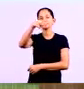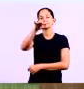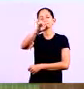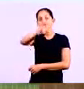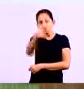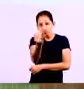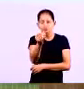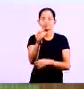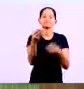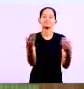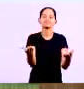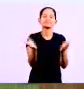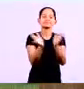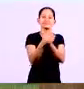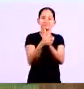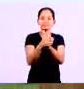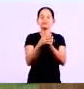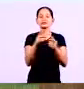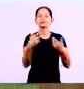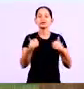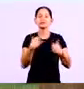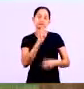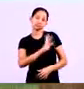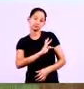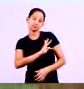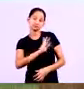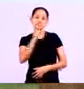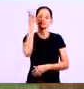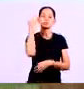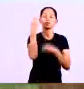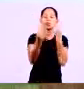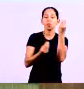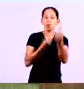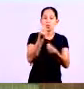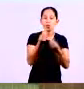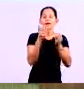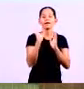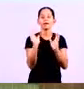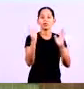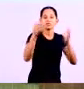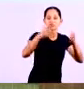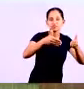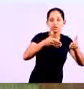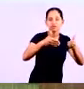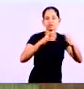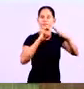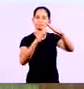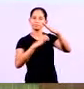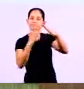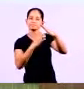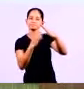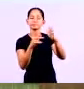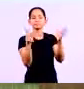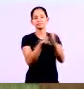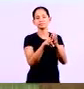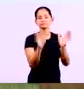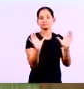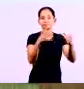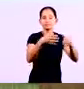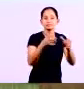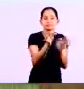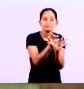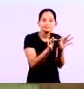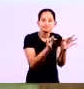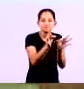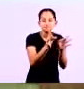o foco para o técnico de finanças? O foco é a tributação nas empresas. Na pessoa física, pouco se consegue fazer